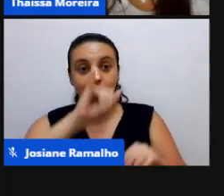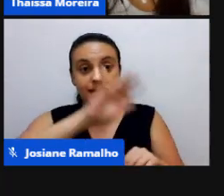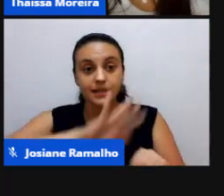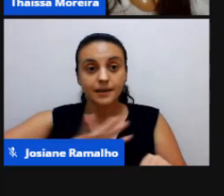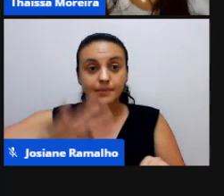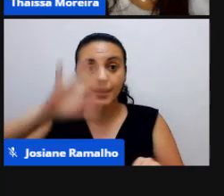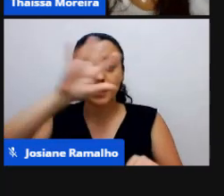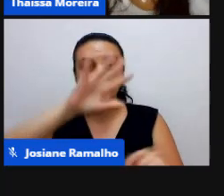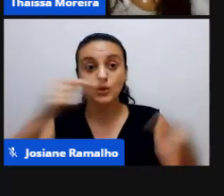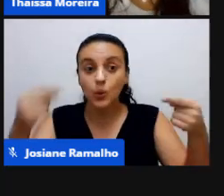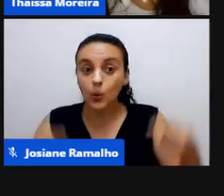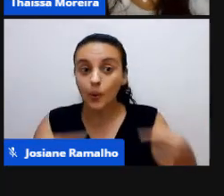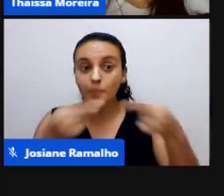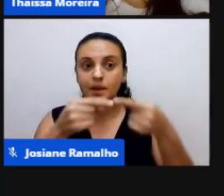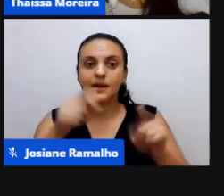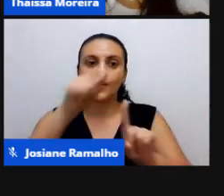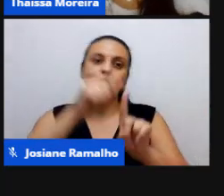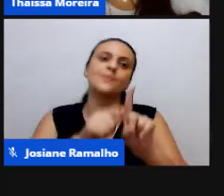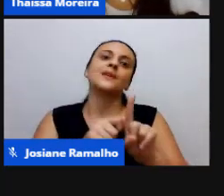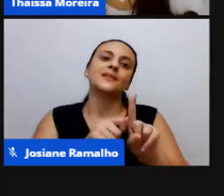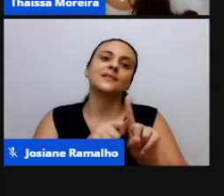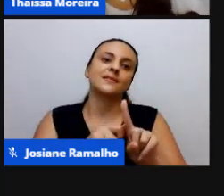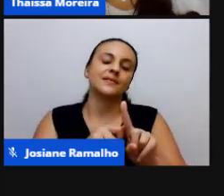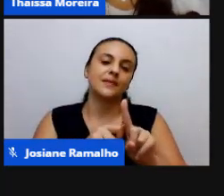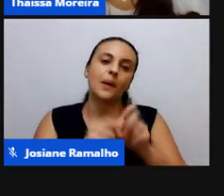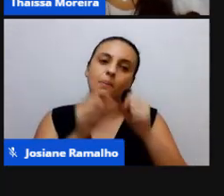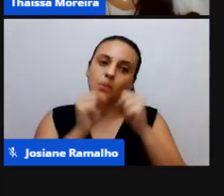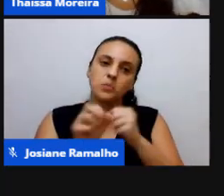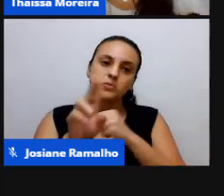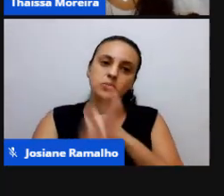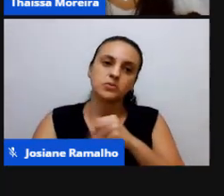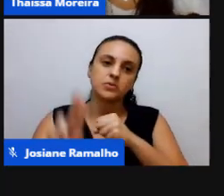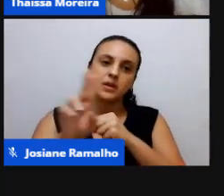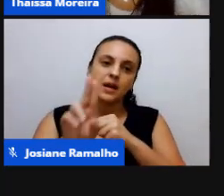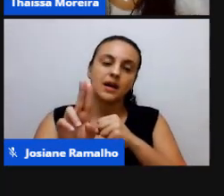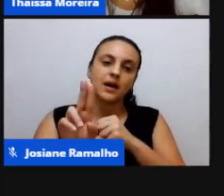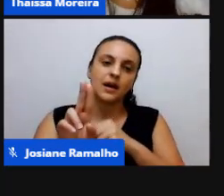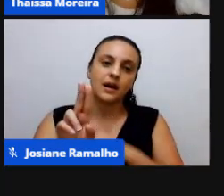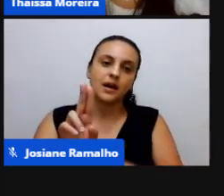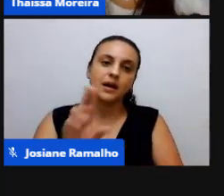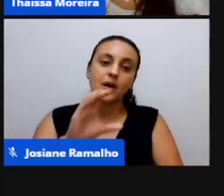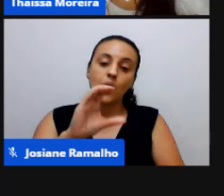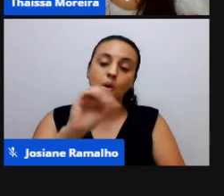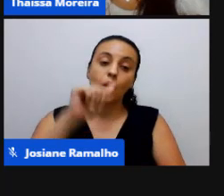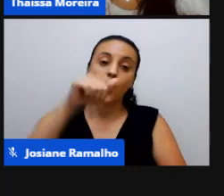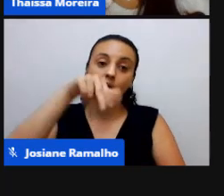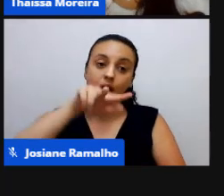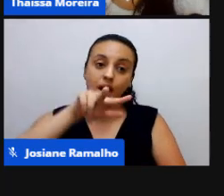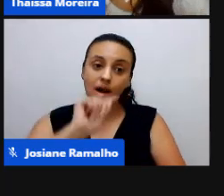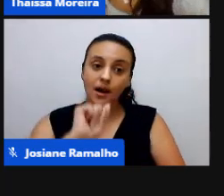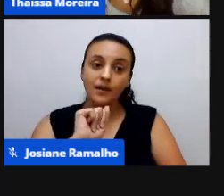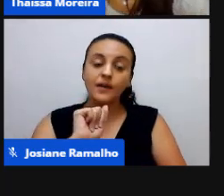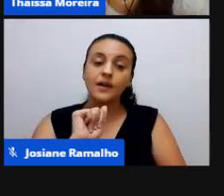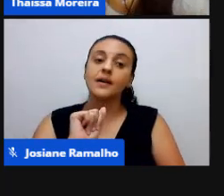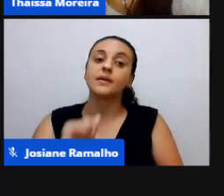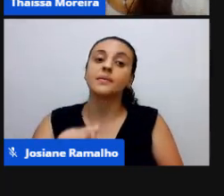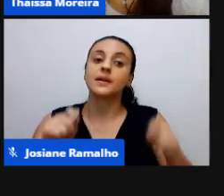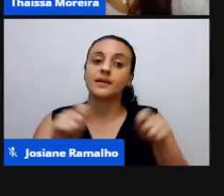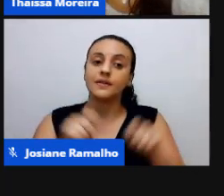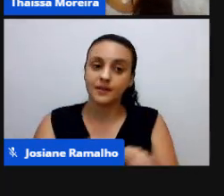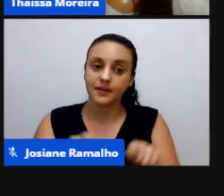com a data, com o mês. Você pode utilizar esse recurso do Canva para poder